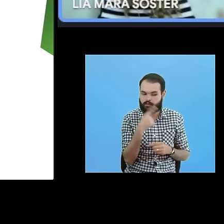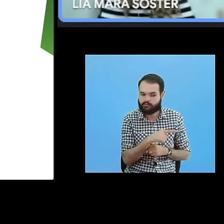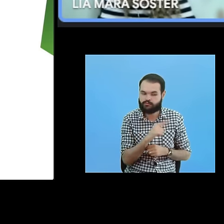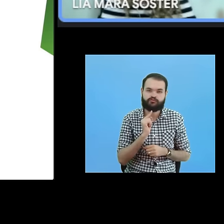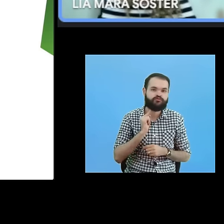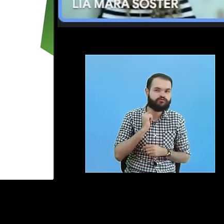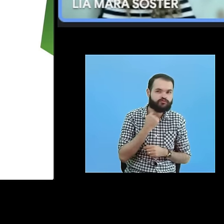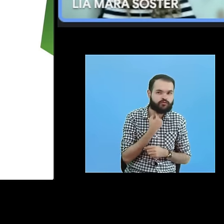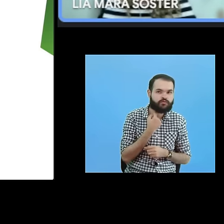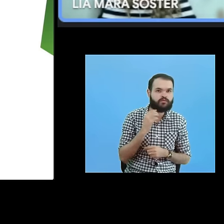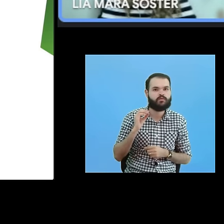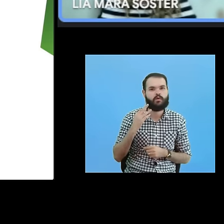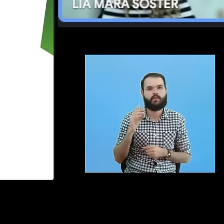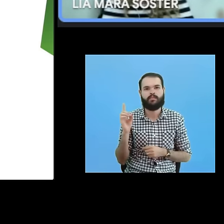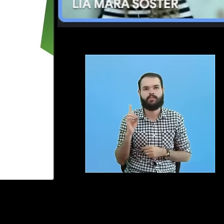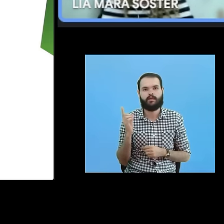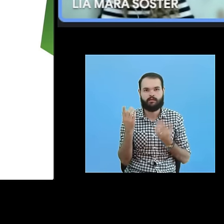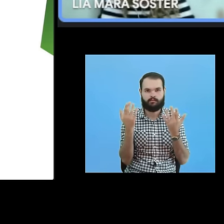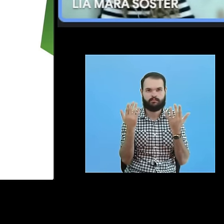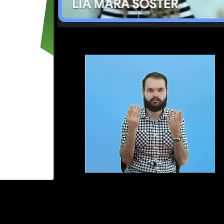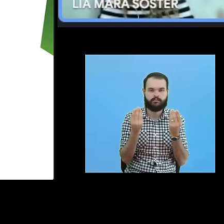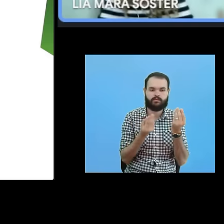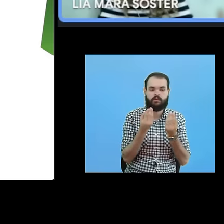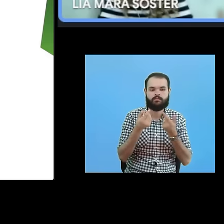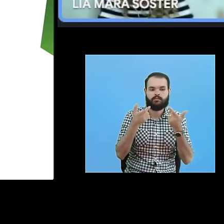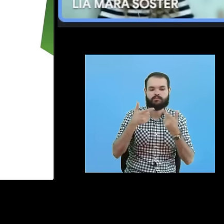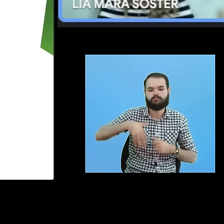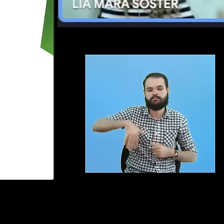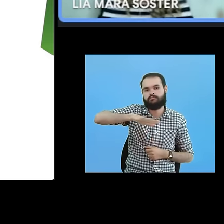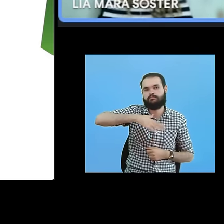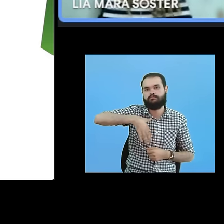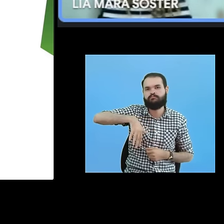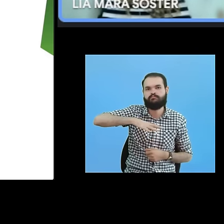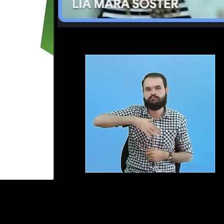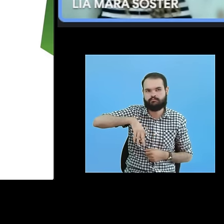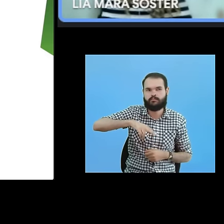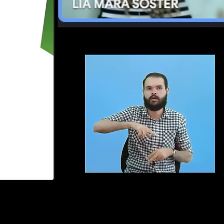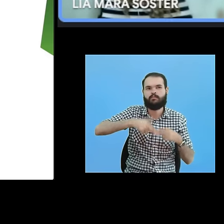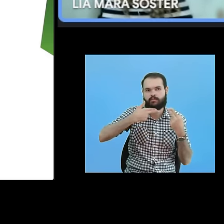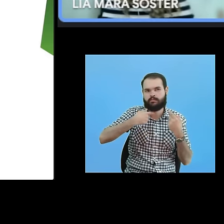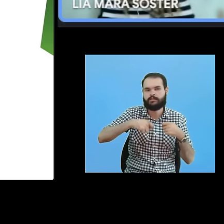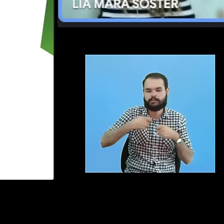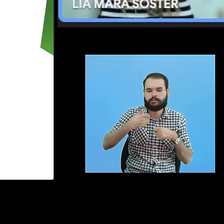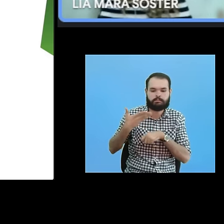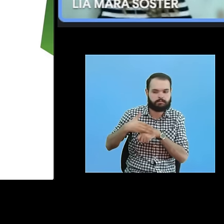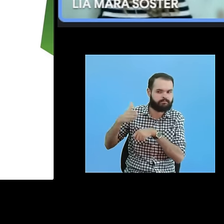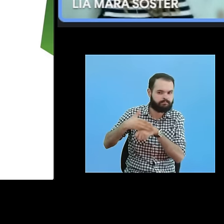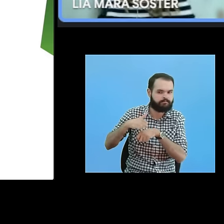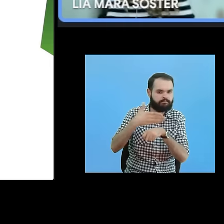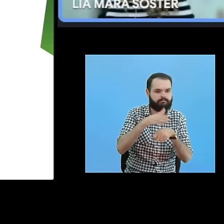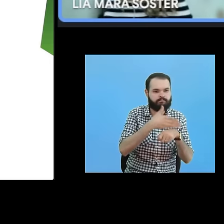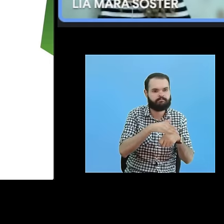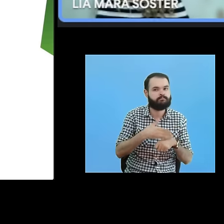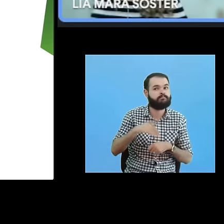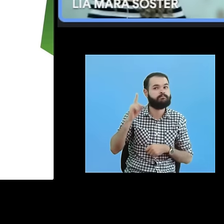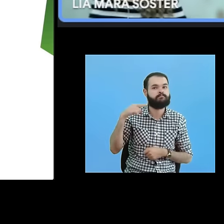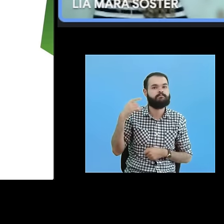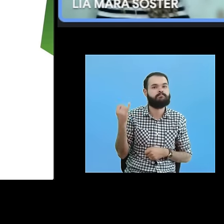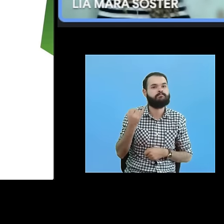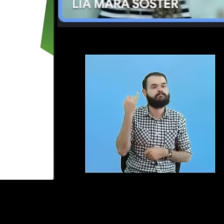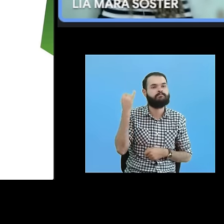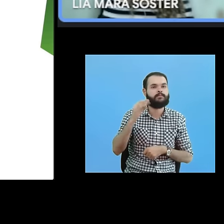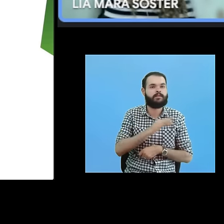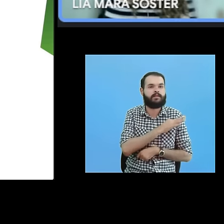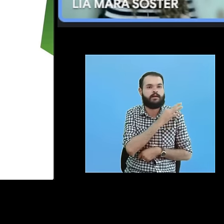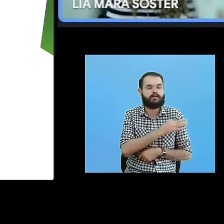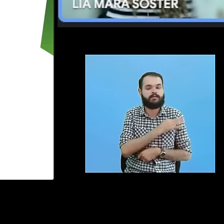alguma sujeira, seja nas mãos, seja no ambiente, nos alimentos. Então, a gente teve que trabalhar primeiro essas técnicas a fim de